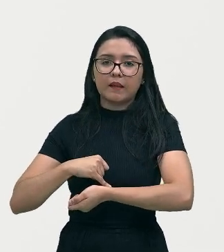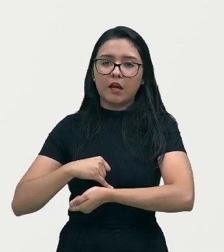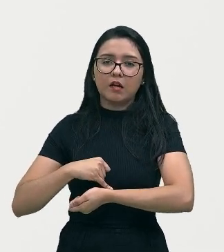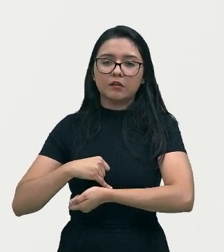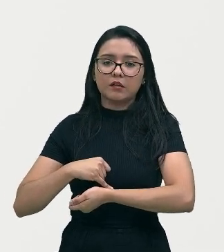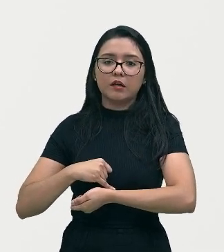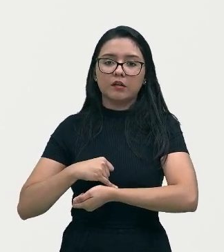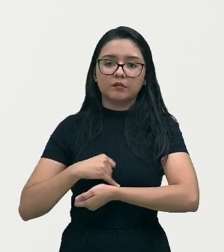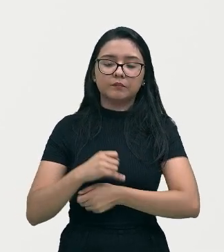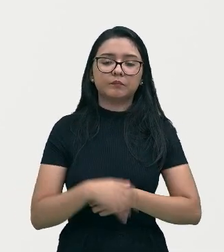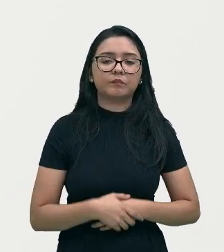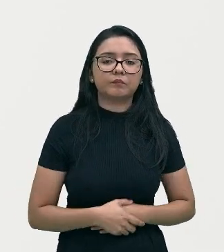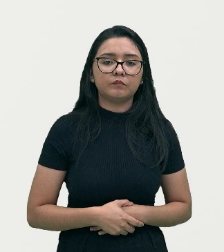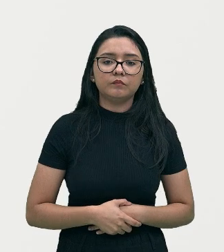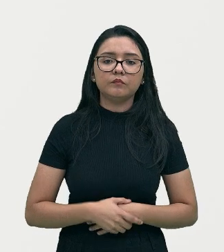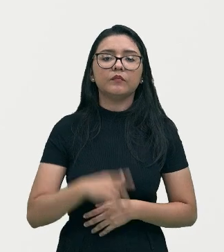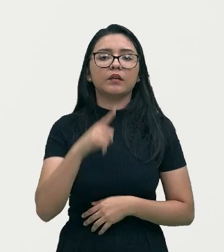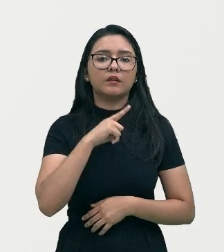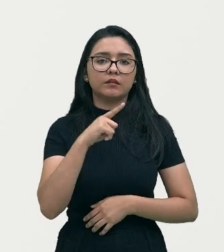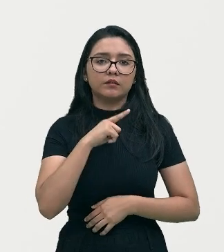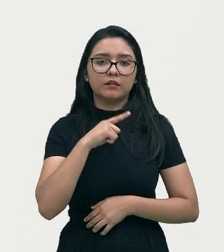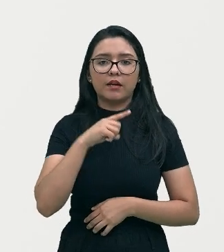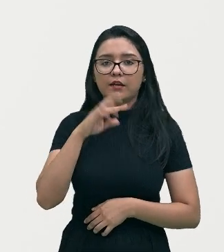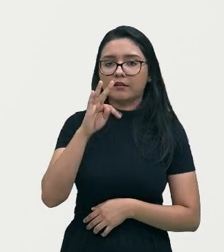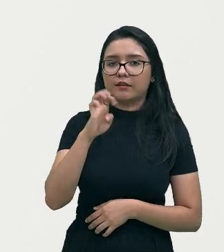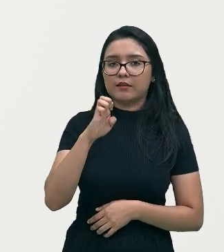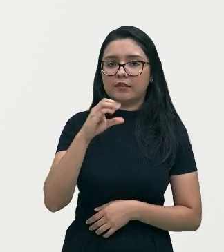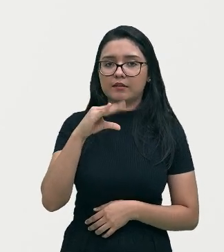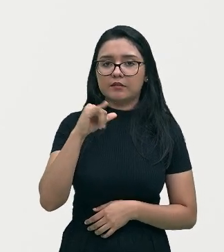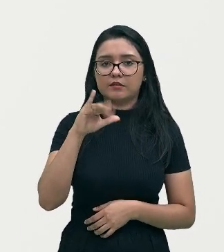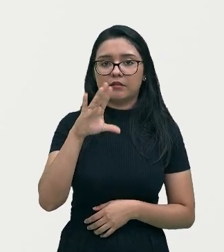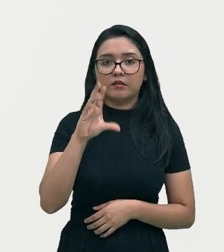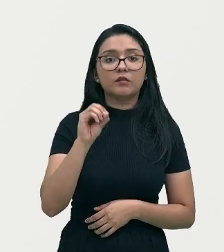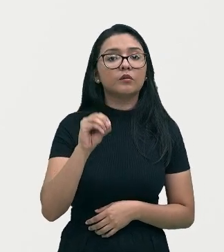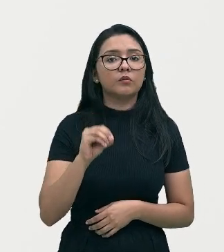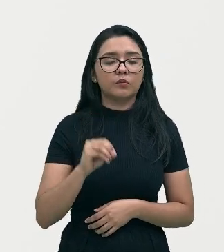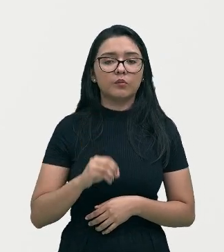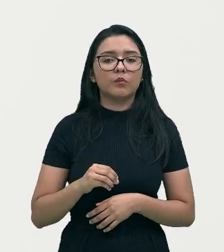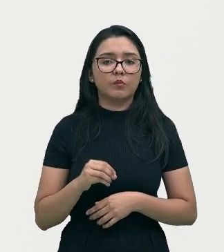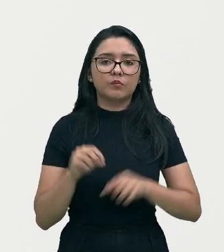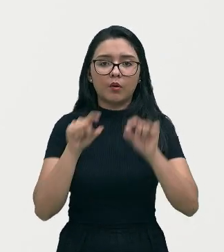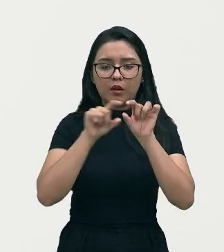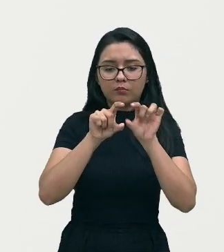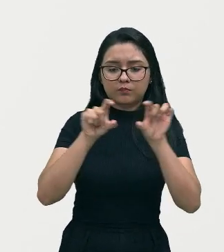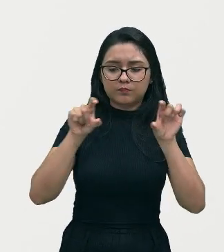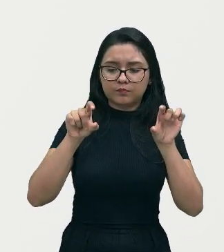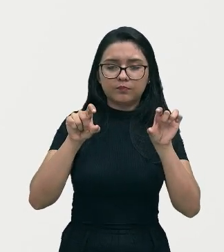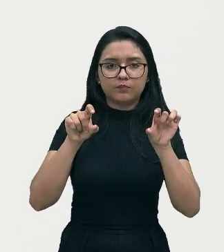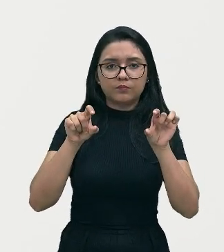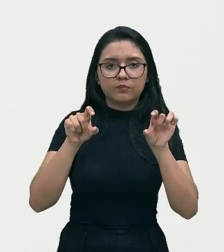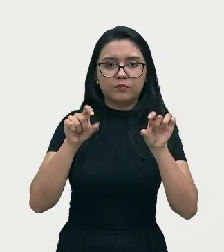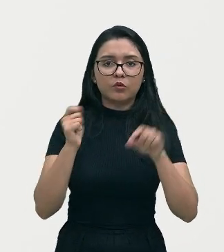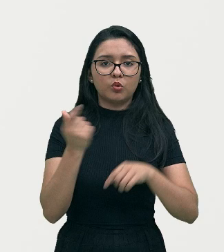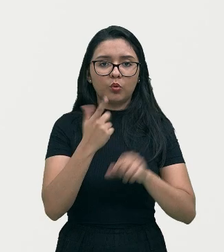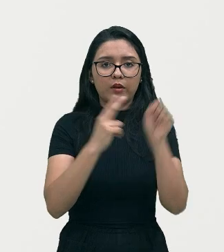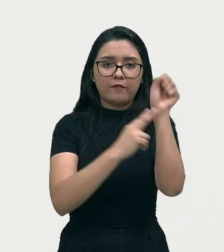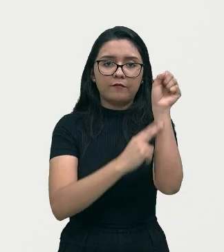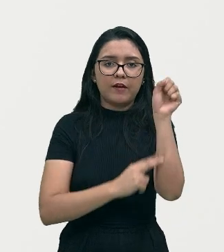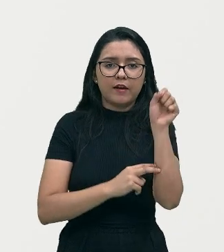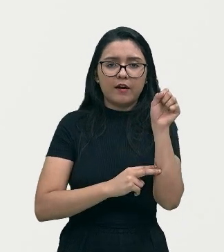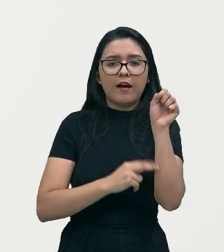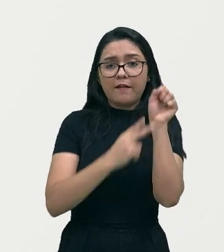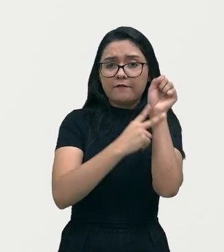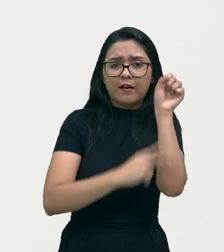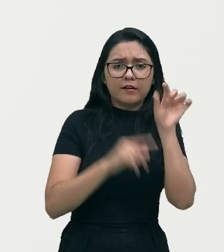né? Já vão ter ali mais tecido, como vocês podem observar, então elas são mais grossas do que as veias. E aí, geralmente, elas